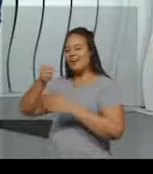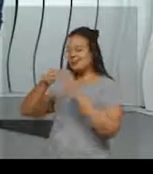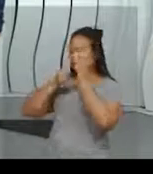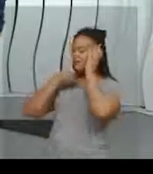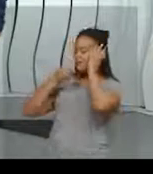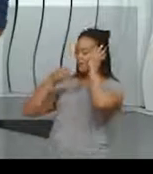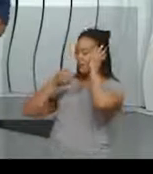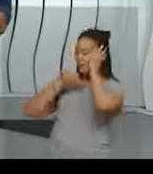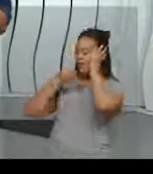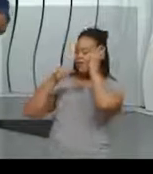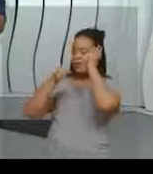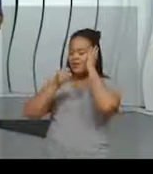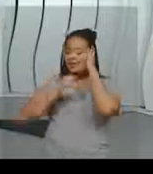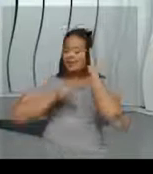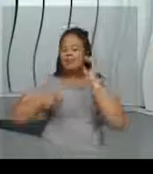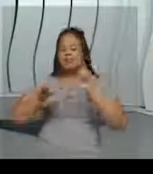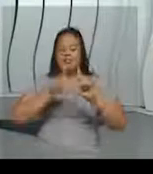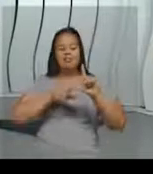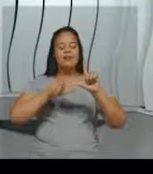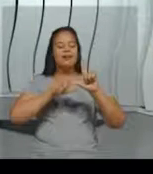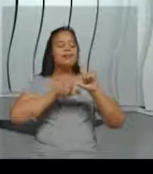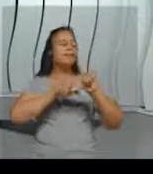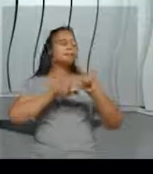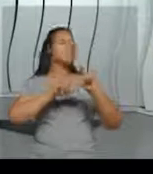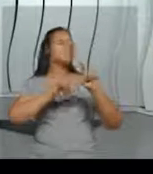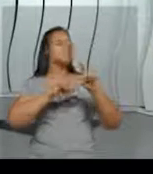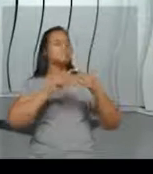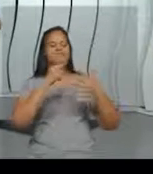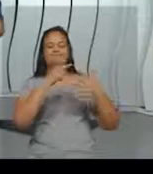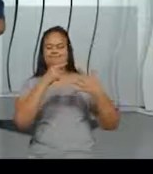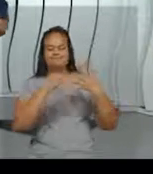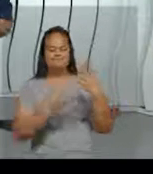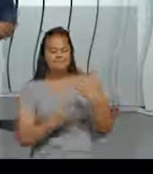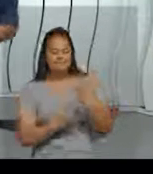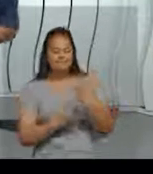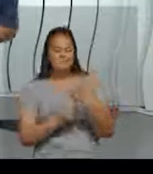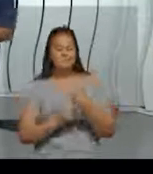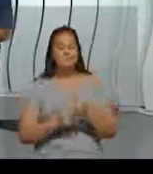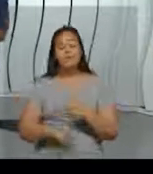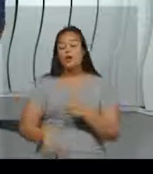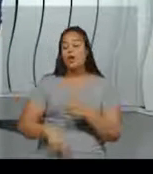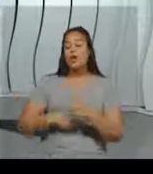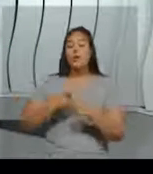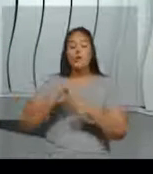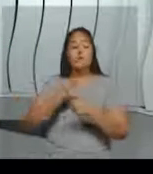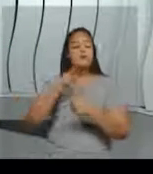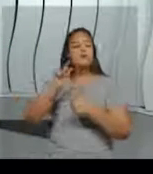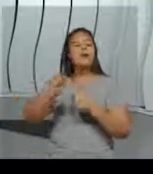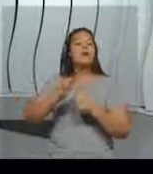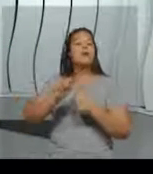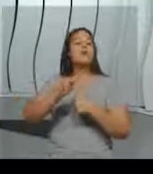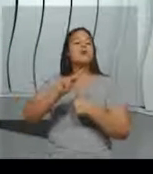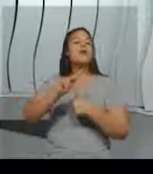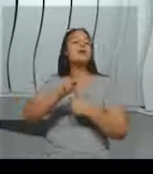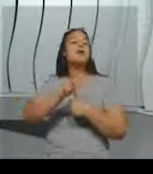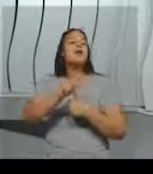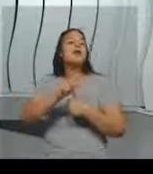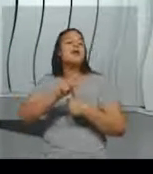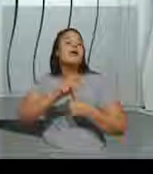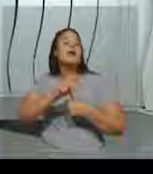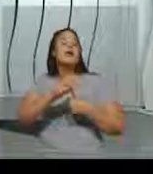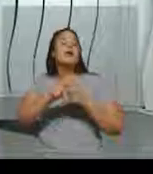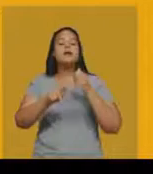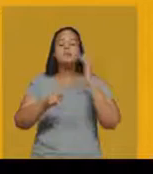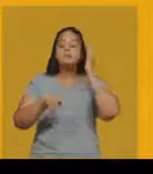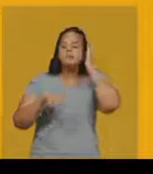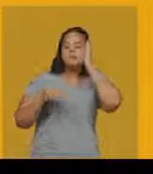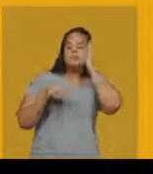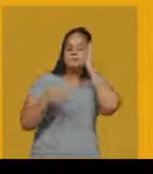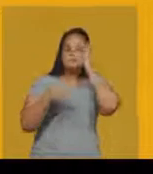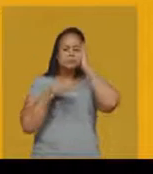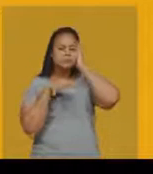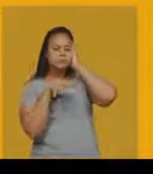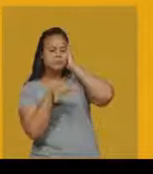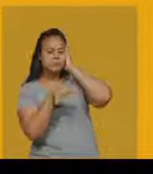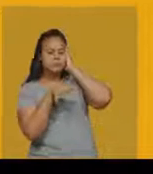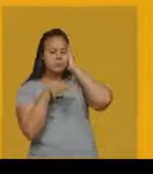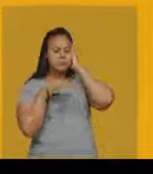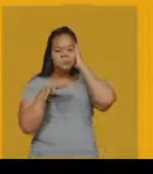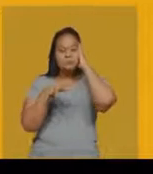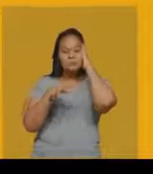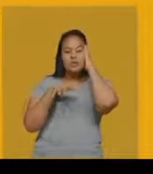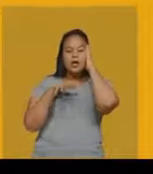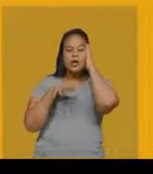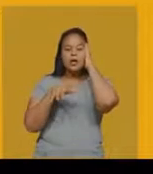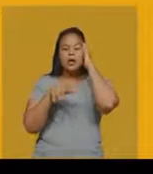lá. O primeiro elemento, então, é o rap, e que significa ritmo e poesia, né? Vem lá do